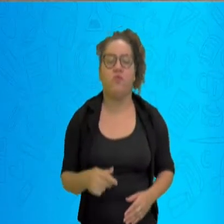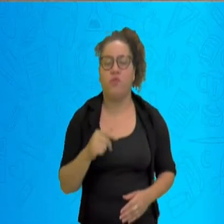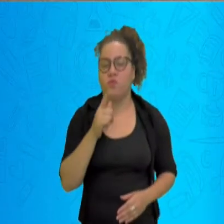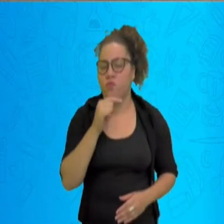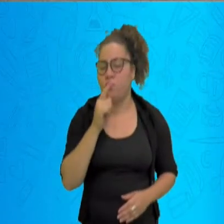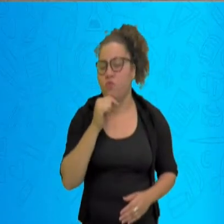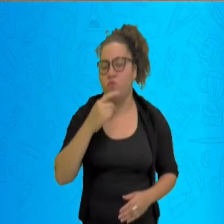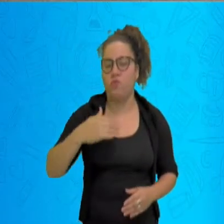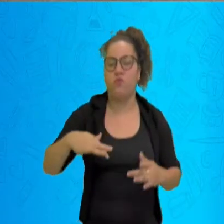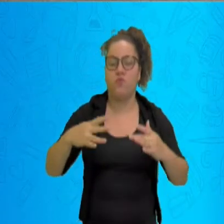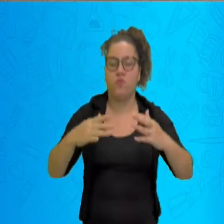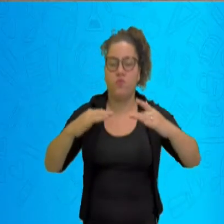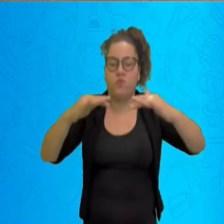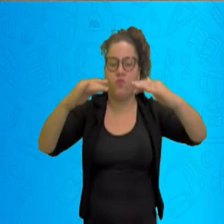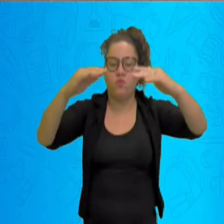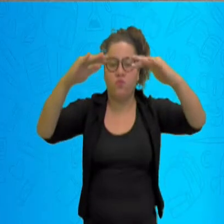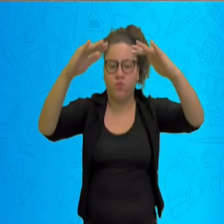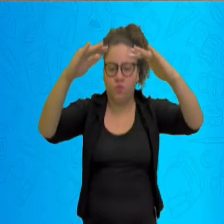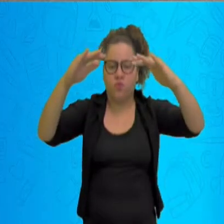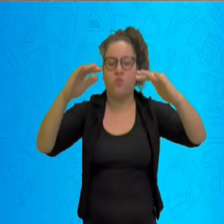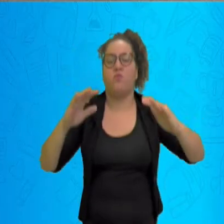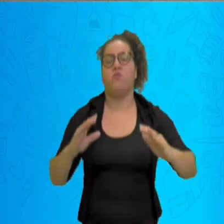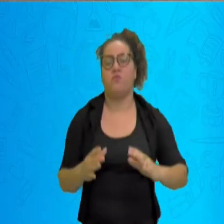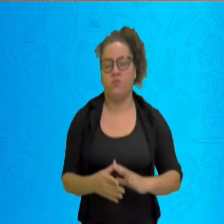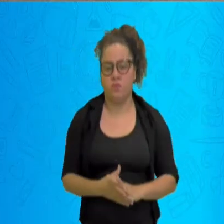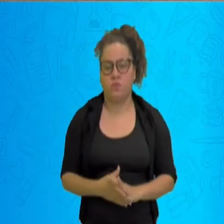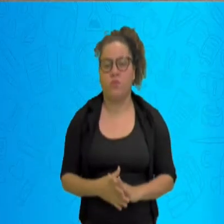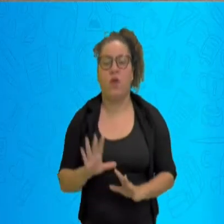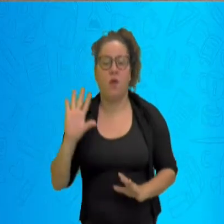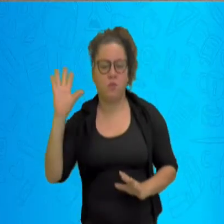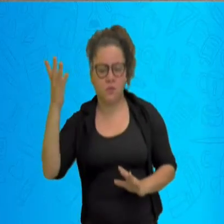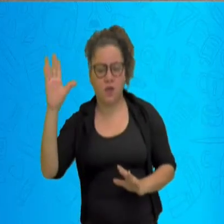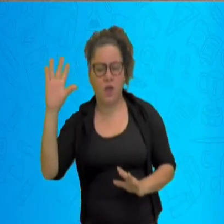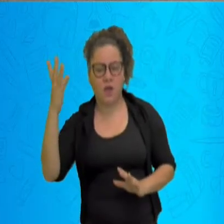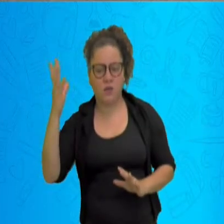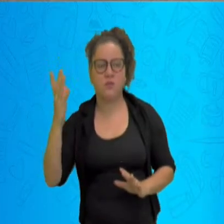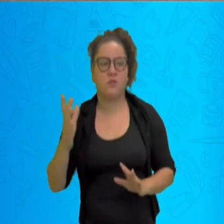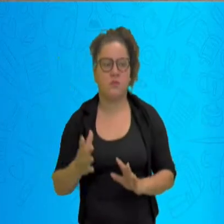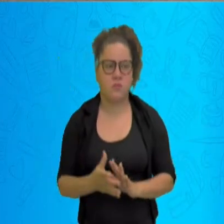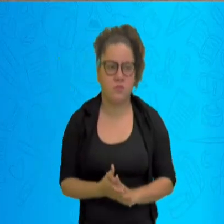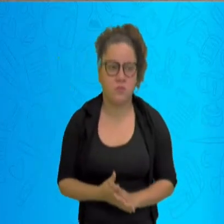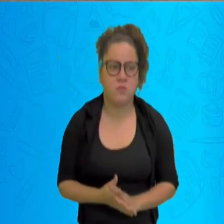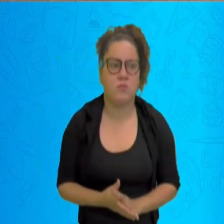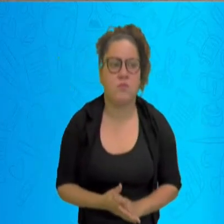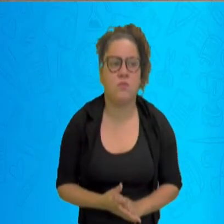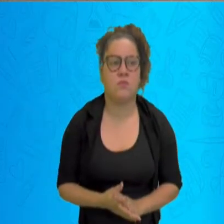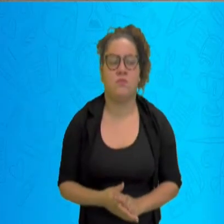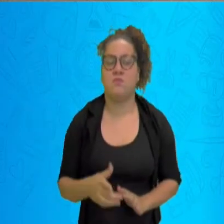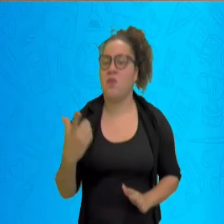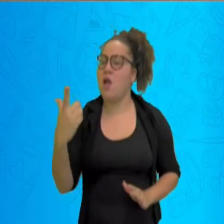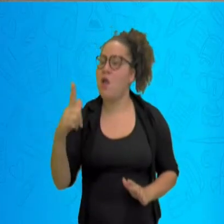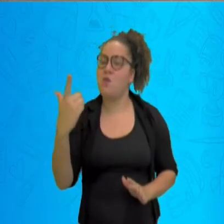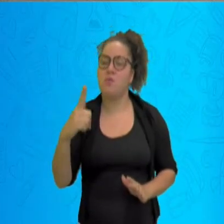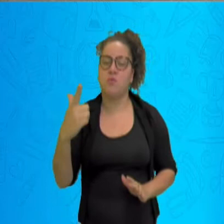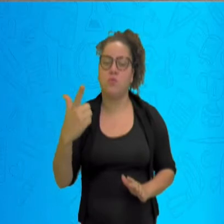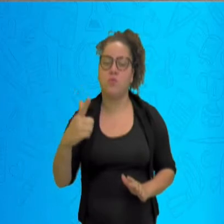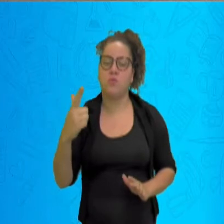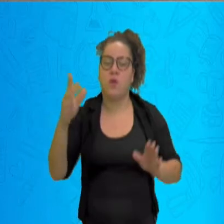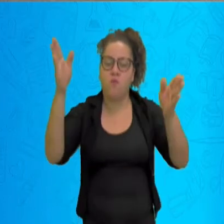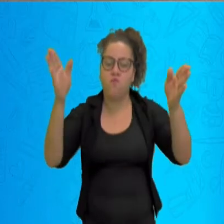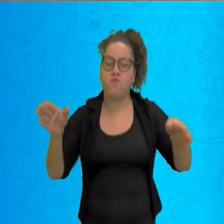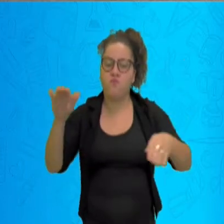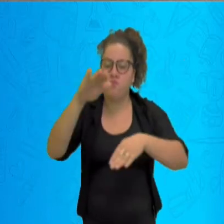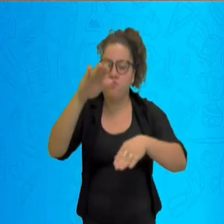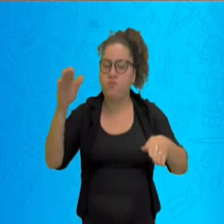pia, vai encher a minha cozinha e os demais ambientes. Então, ela não tem um curso